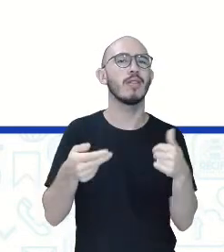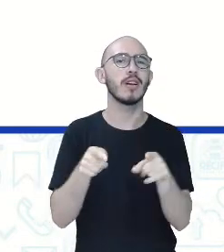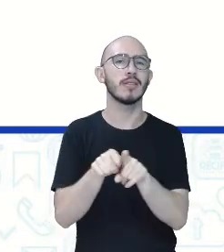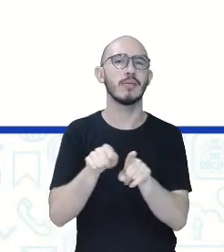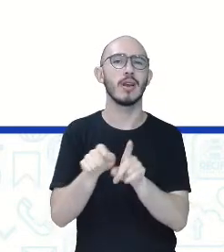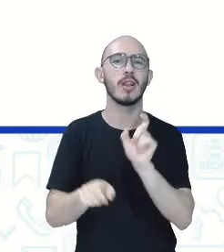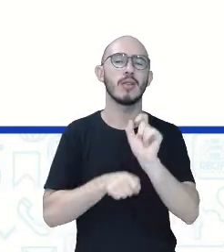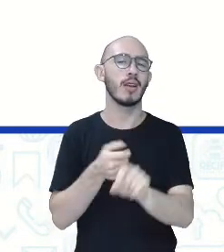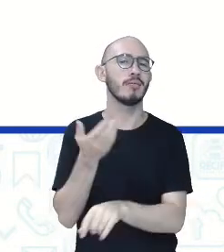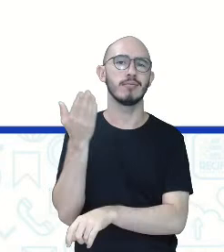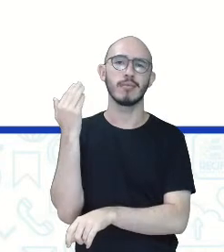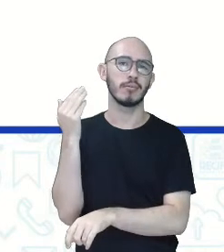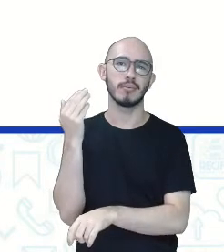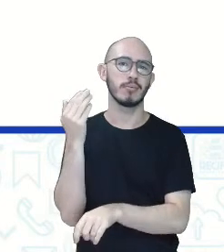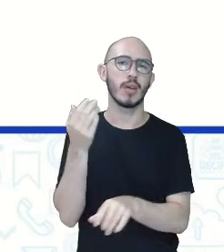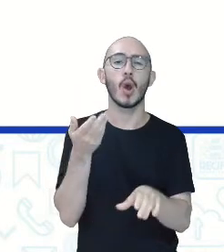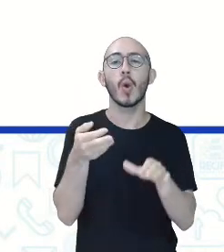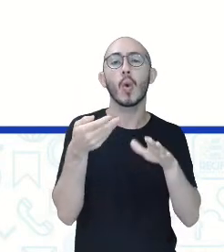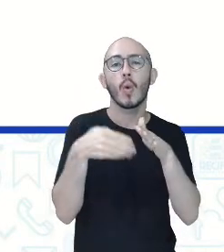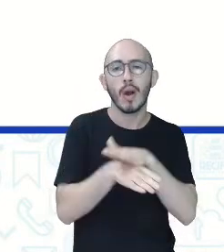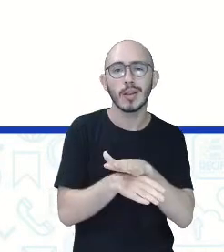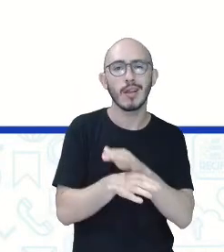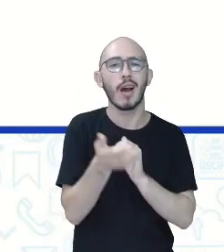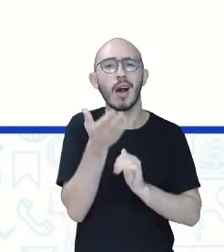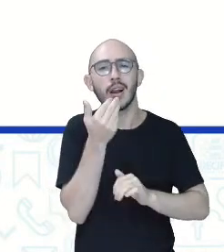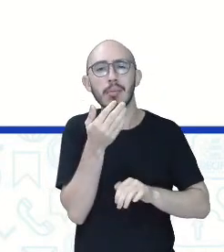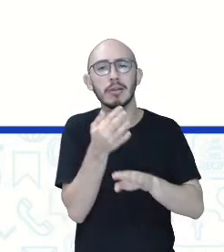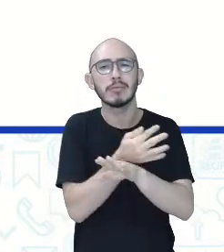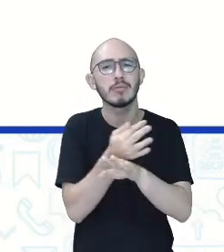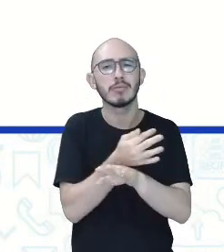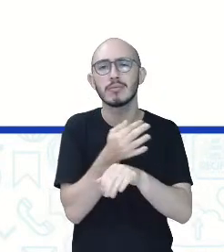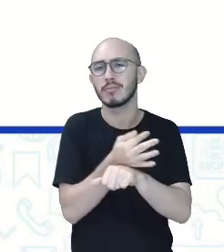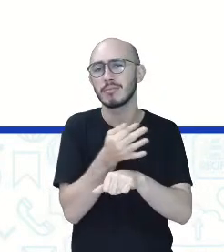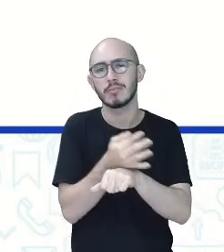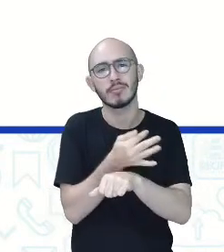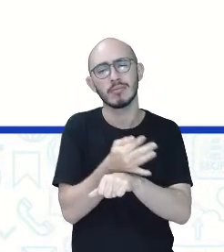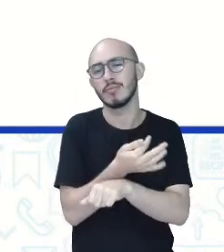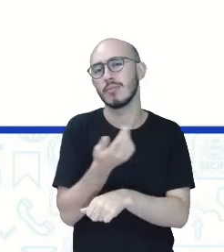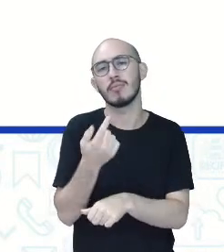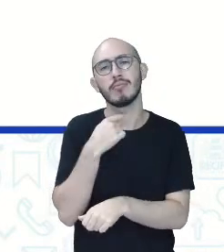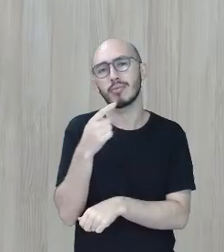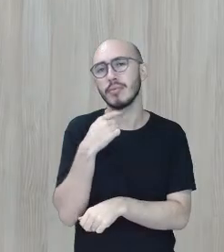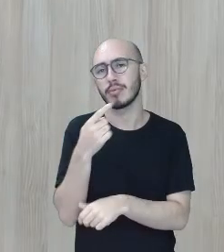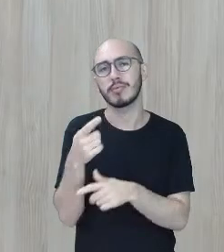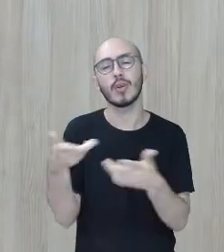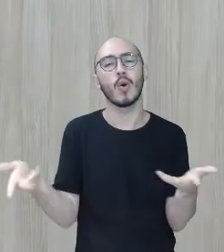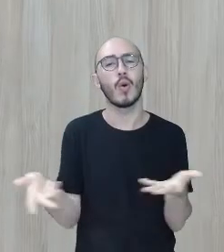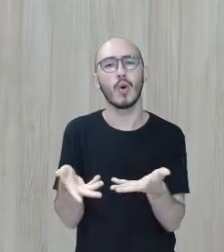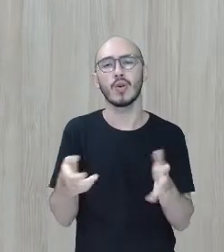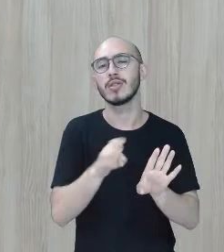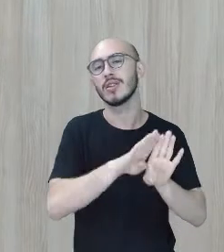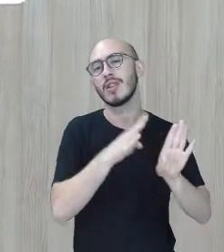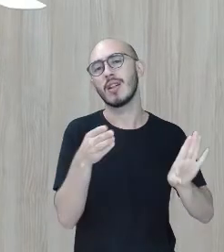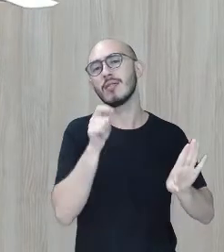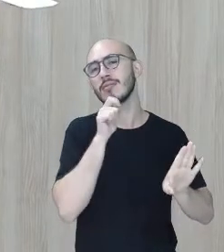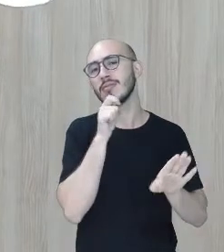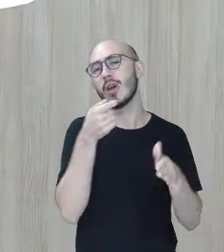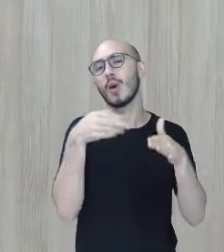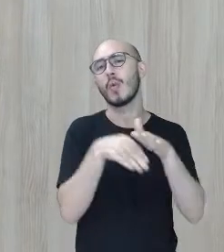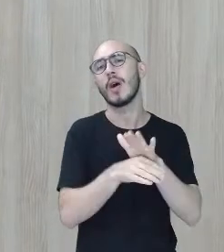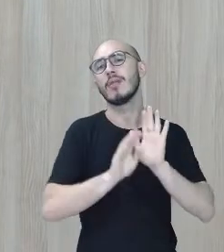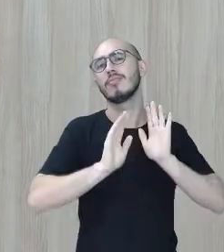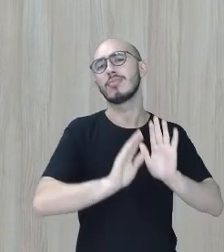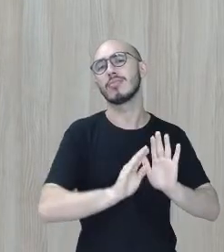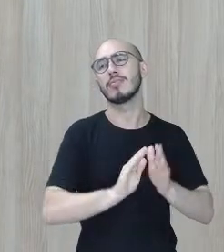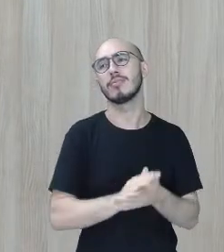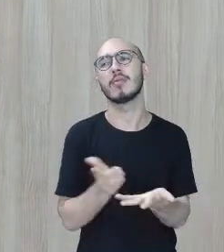como conservar esses alimentos todos que nós temos e armazenamos na geladeira, e às vezes, dependendo